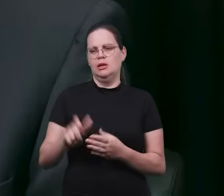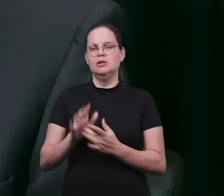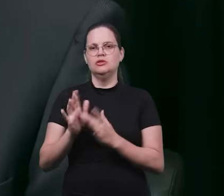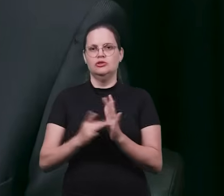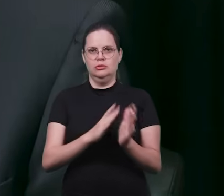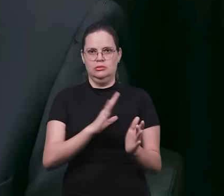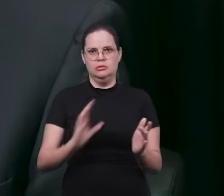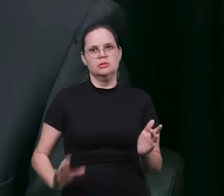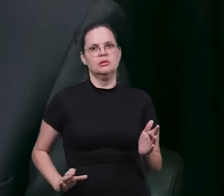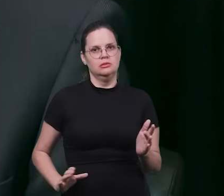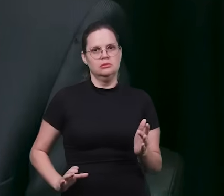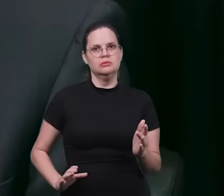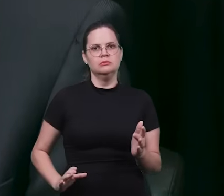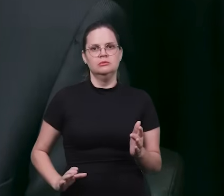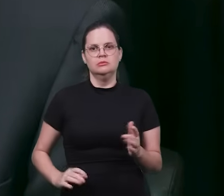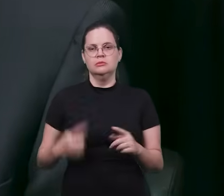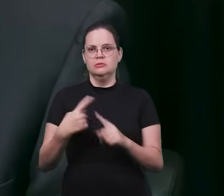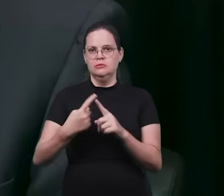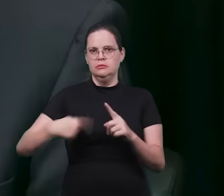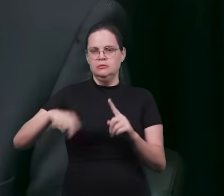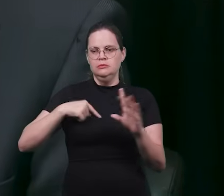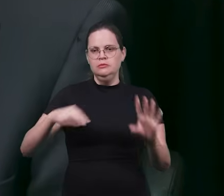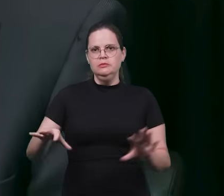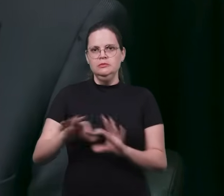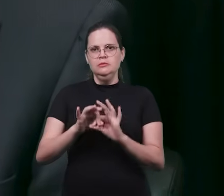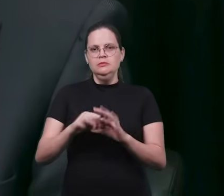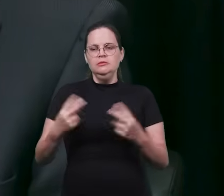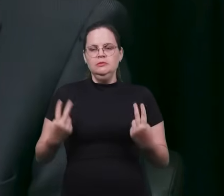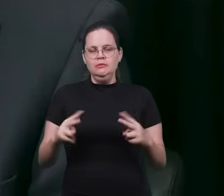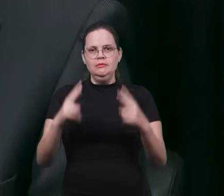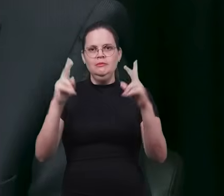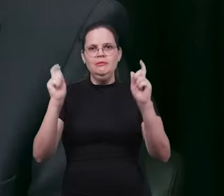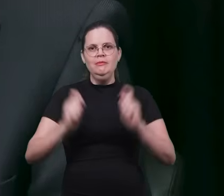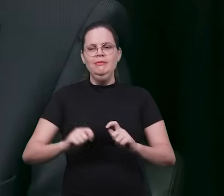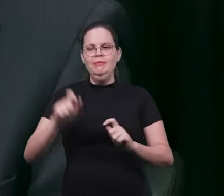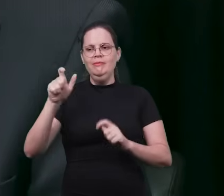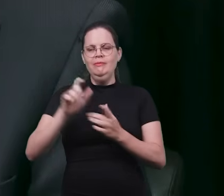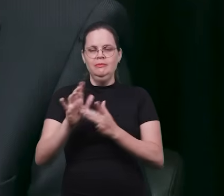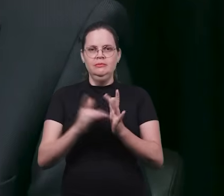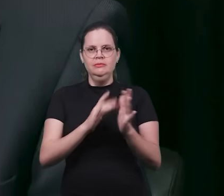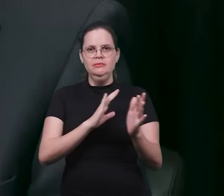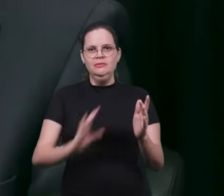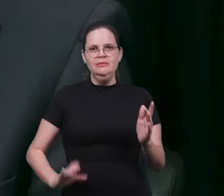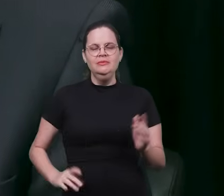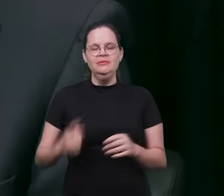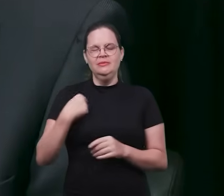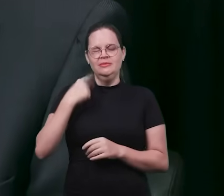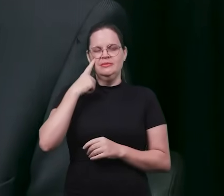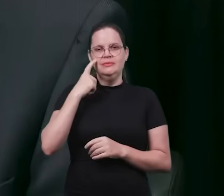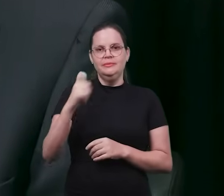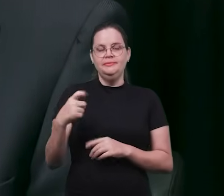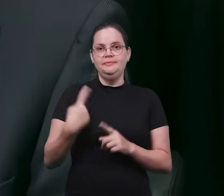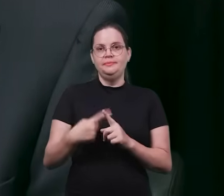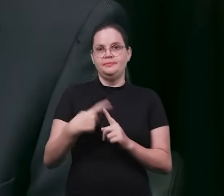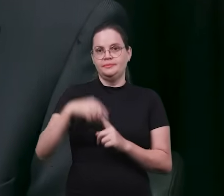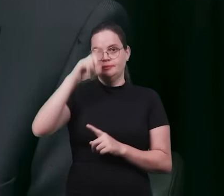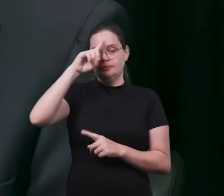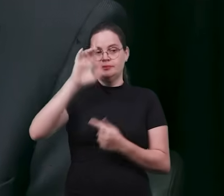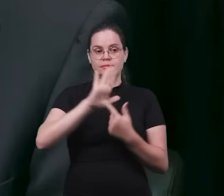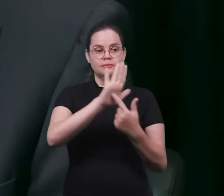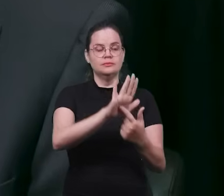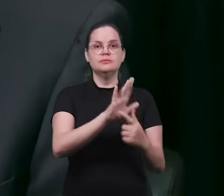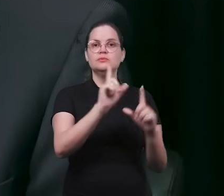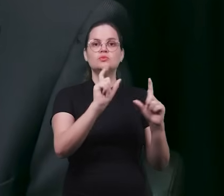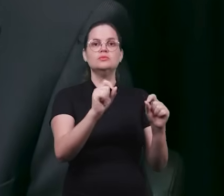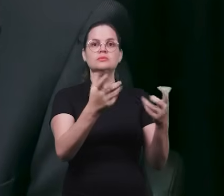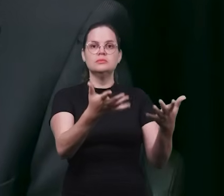Cristo. A nossa vitória está na oferta. E é muito interessante que é naquilo que vem de Deus, né? Porque